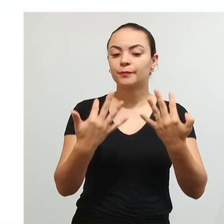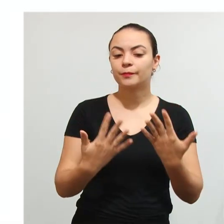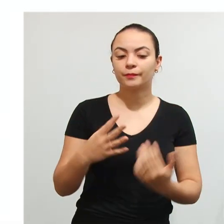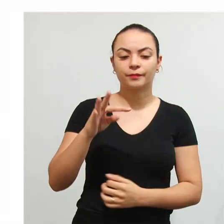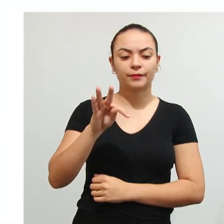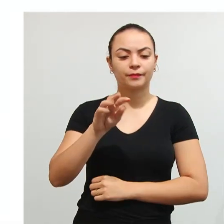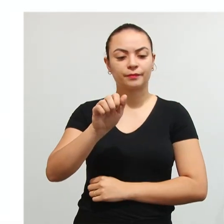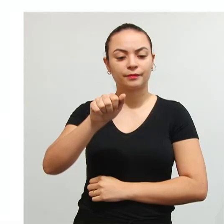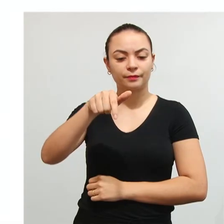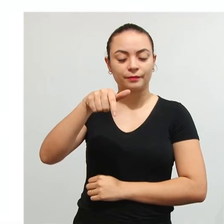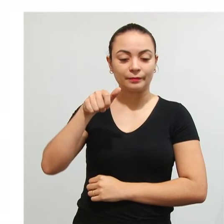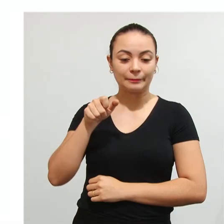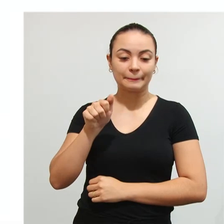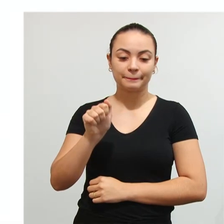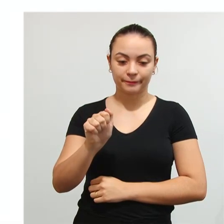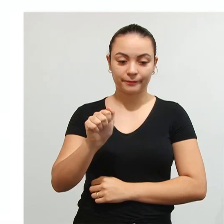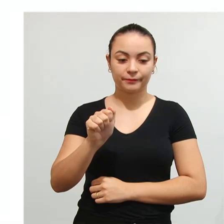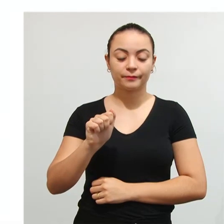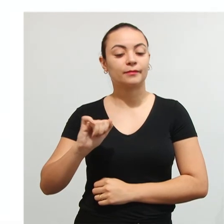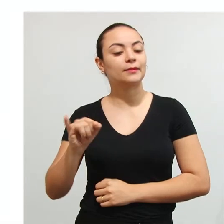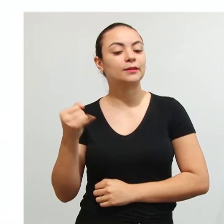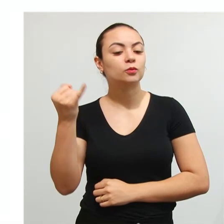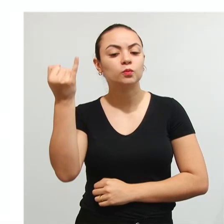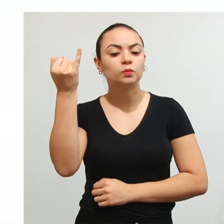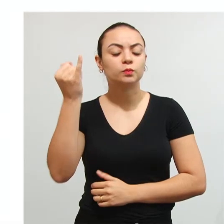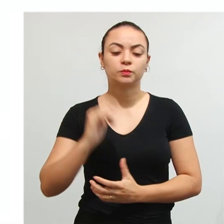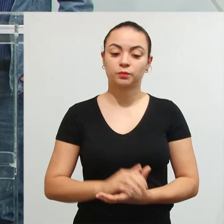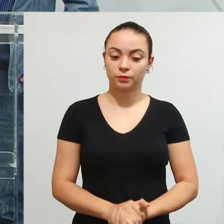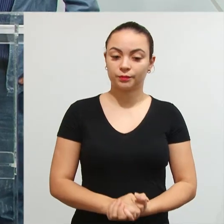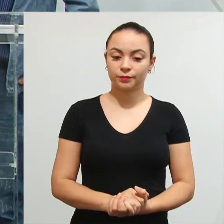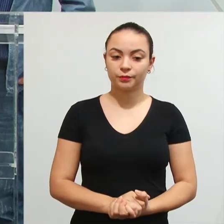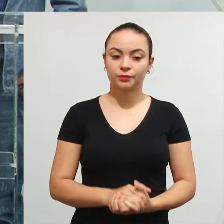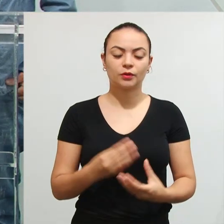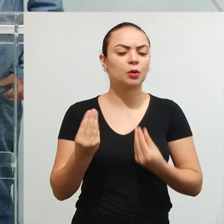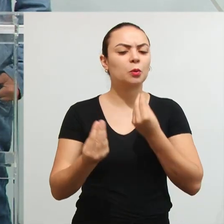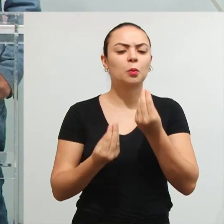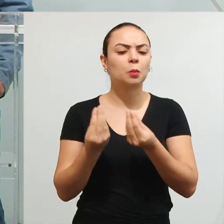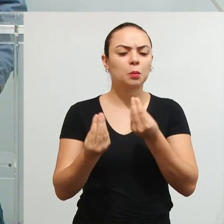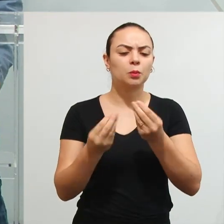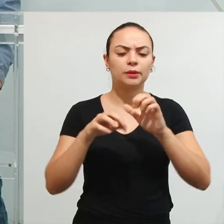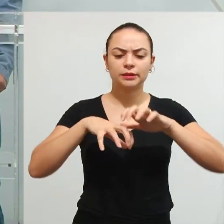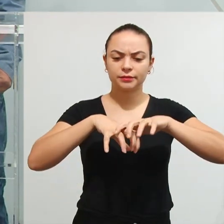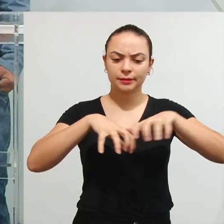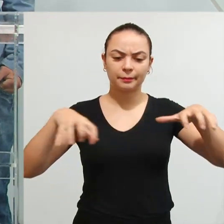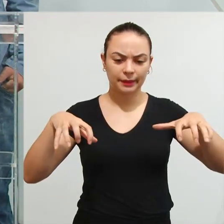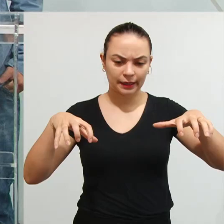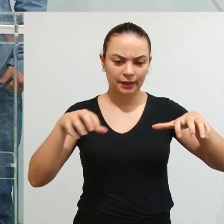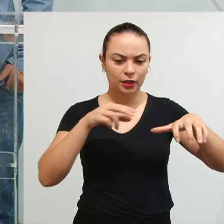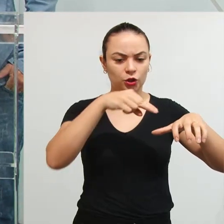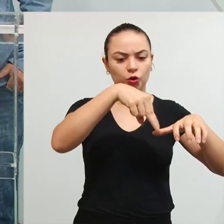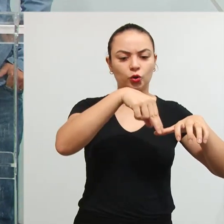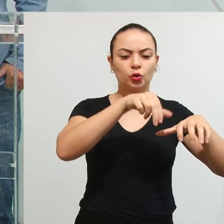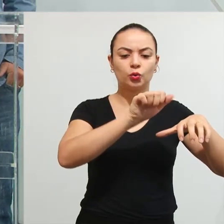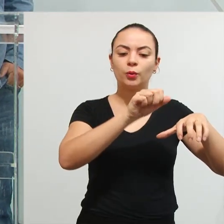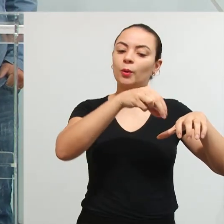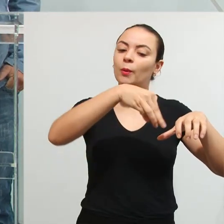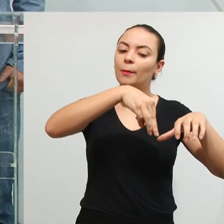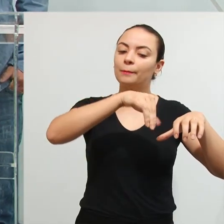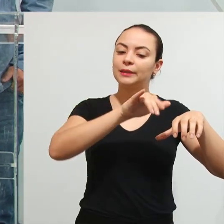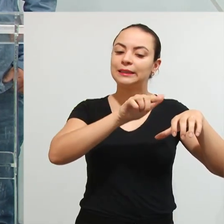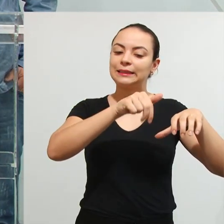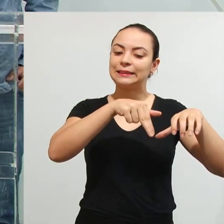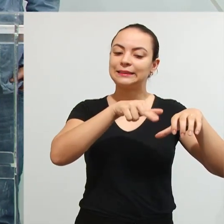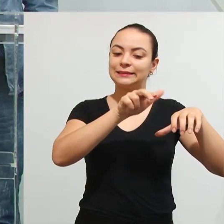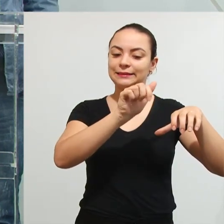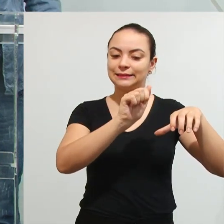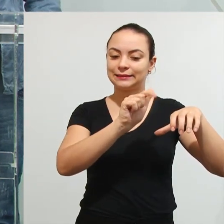equivalentes, bem como diferenciar, por exemplo, a taxa nominal e a taxa efetiva. Será que aquela taxa que está